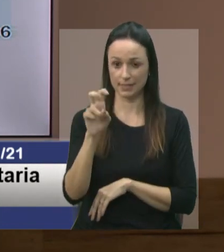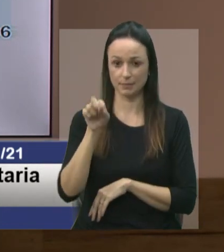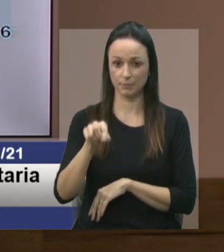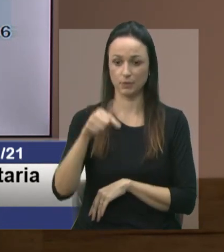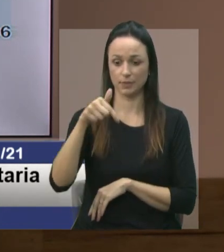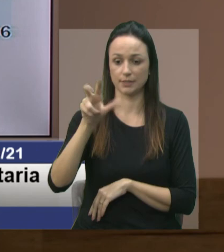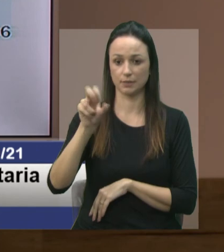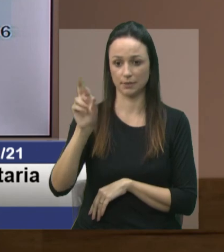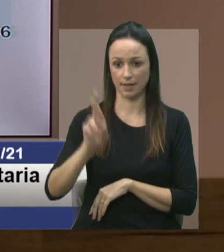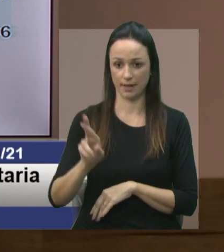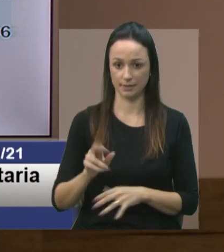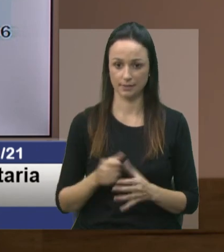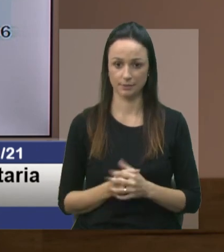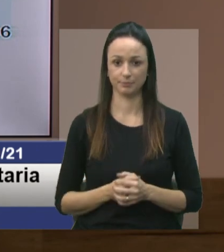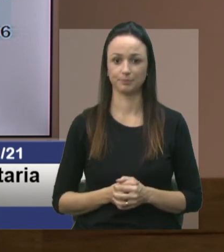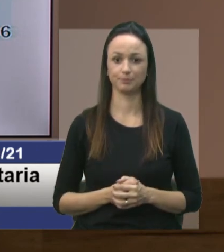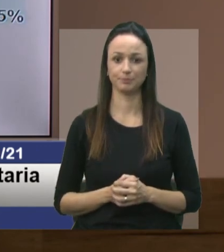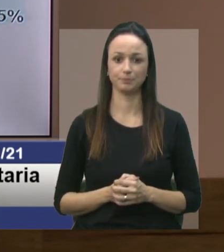R$ 79.215.750.